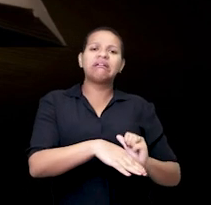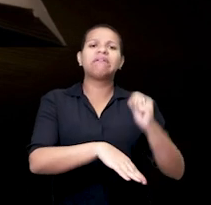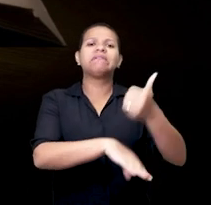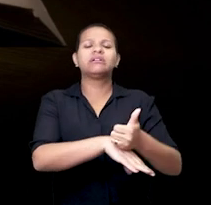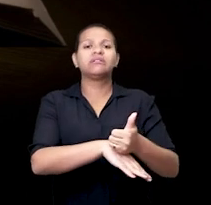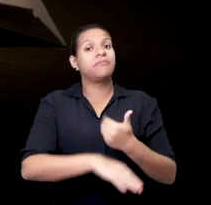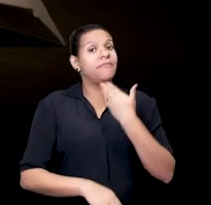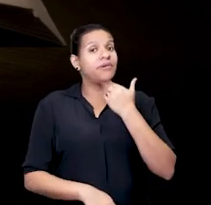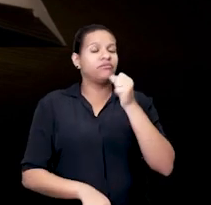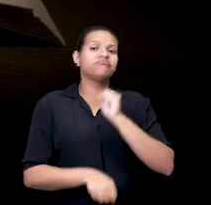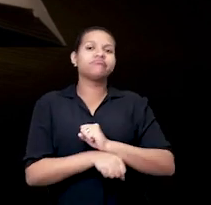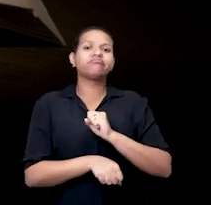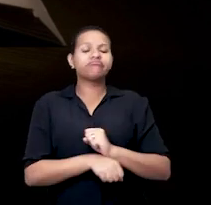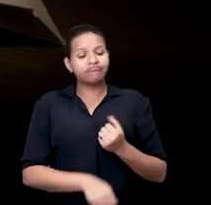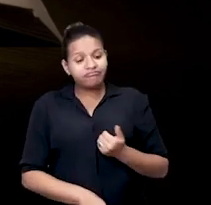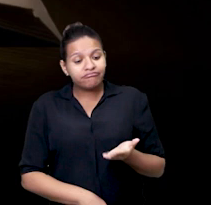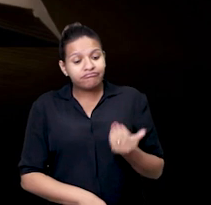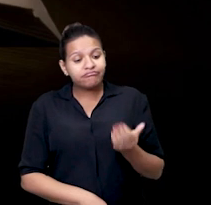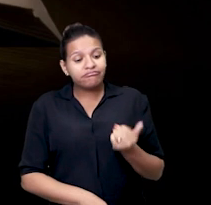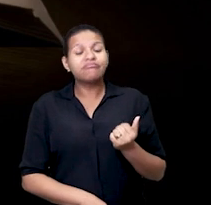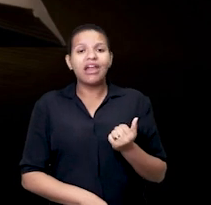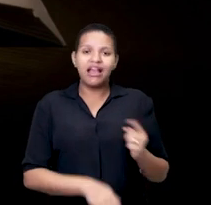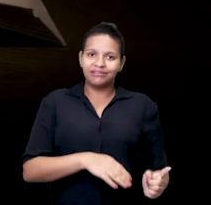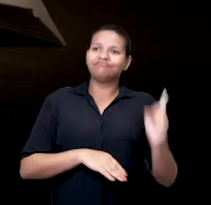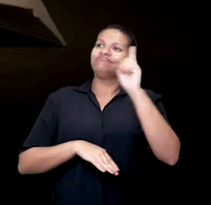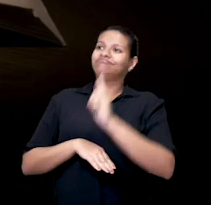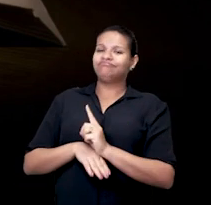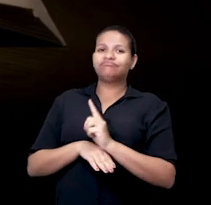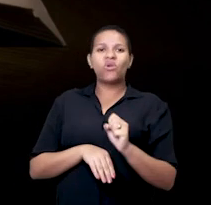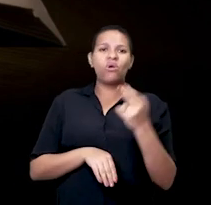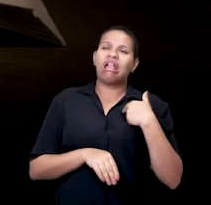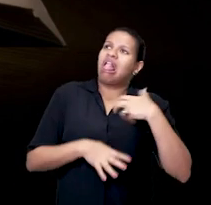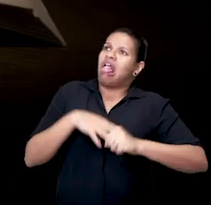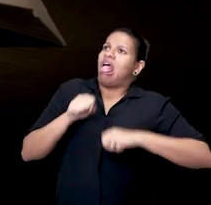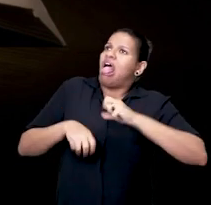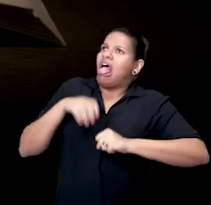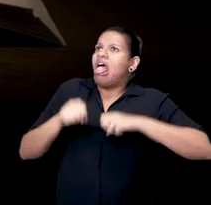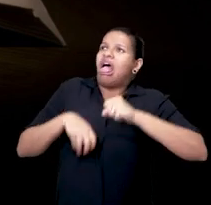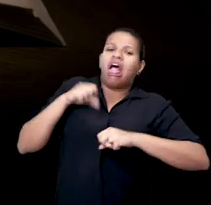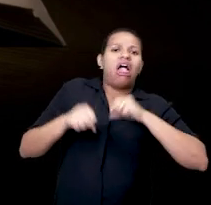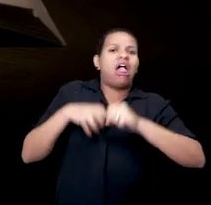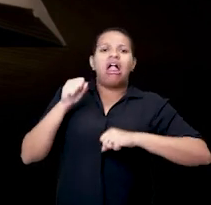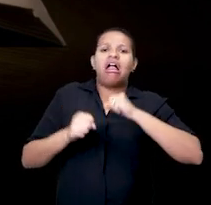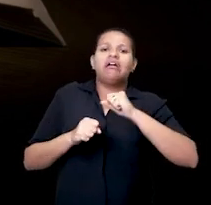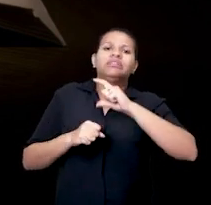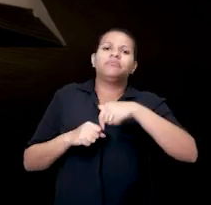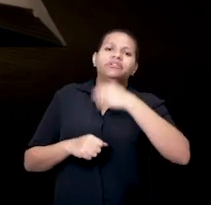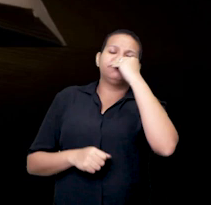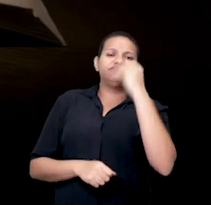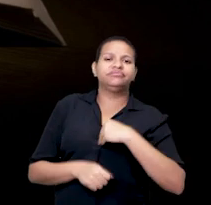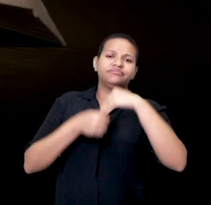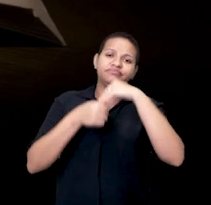humilhado diante de um personagem. O que teus olhos viram, não o descubras com precipitação numa